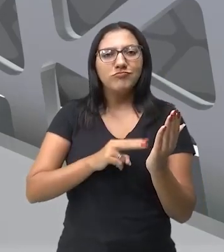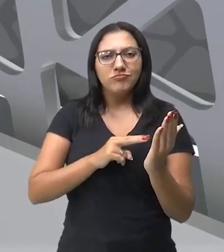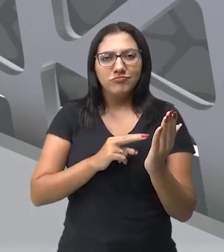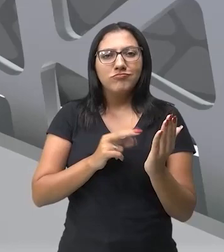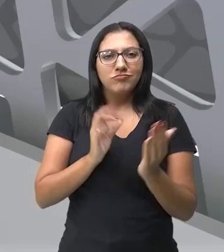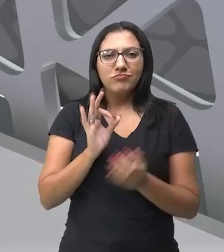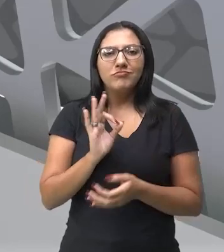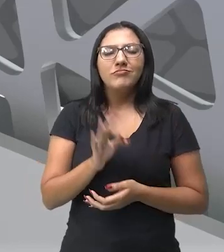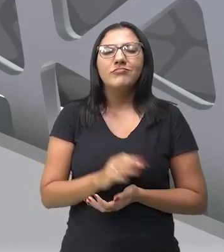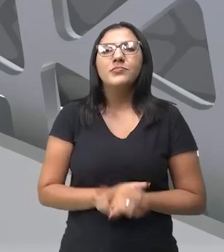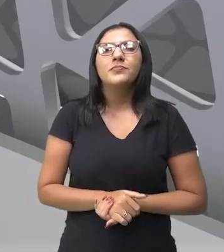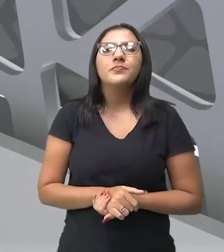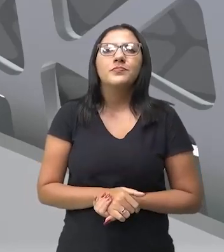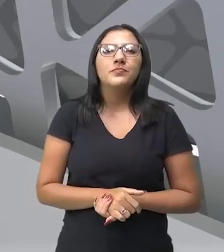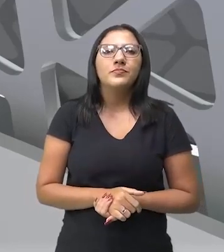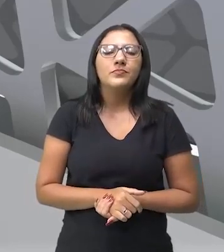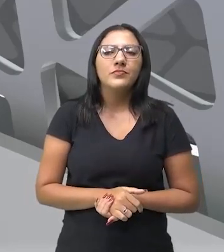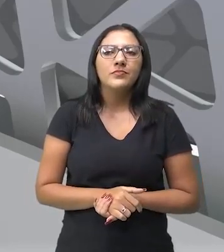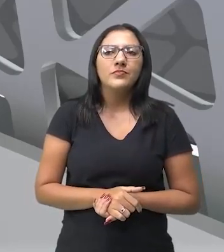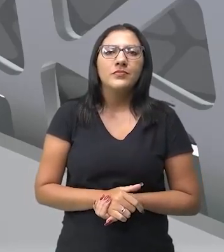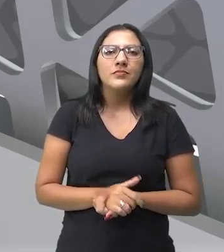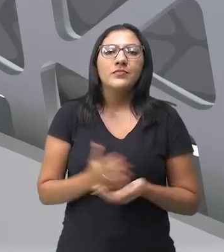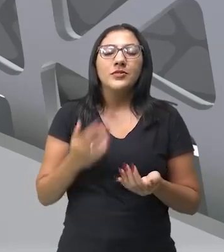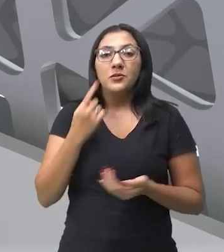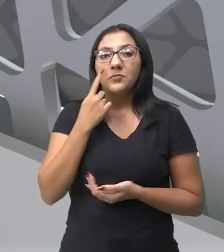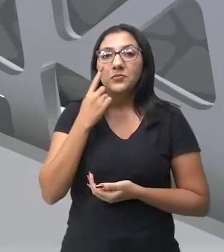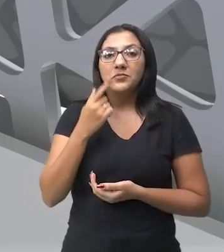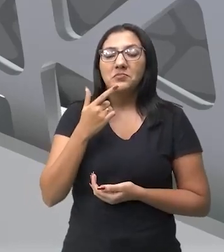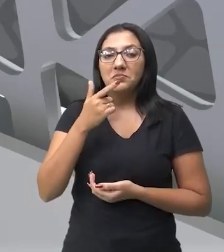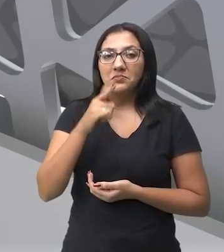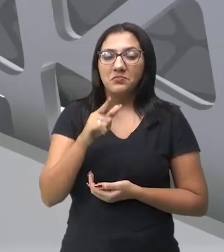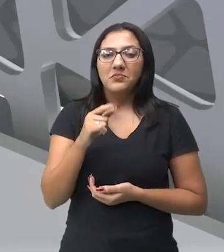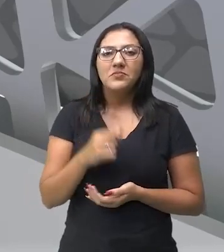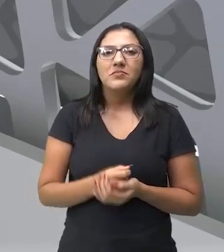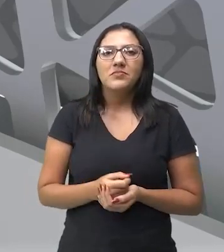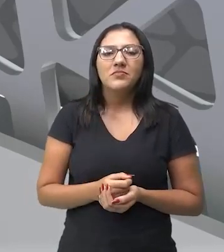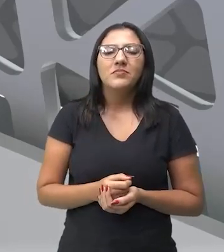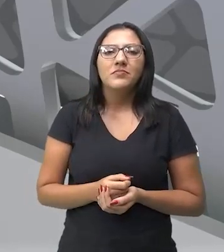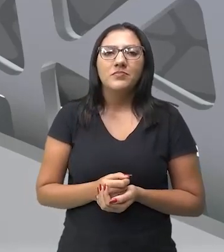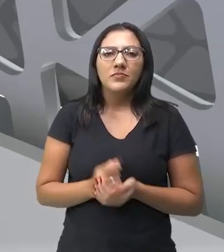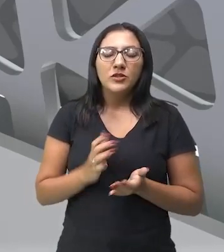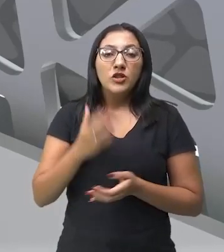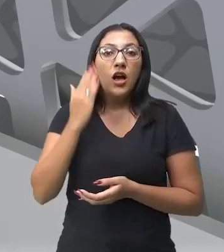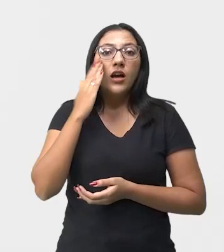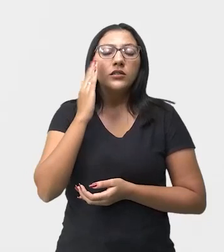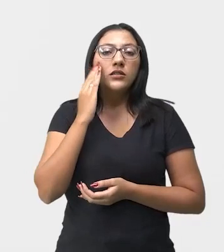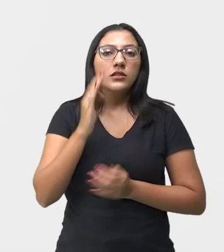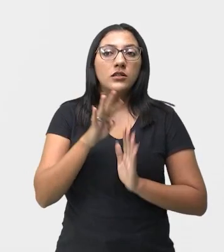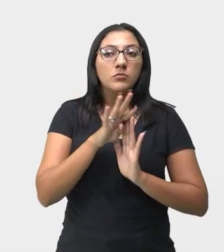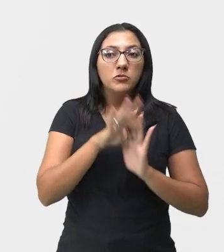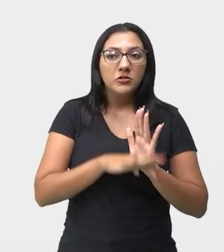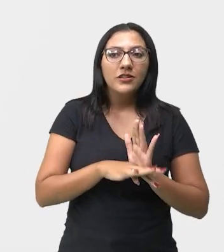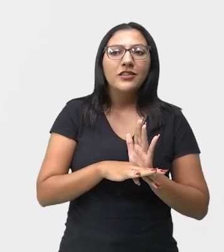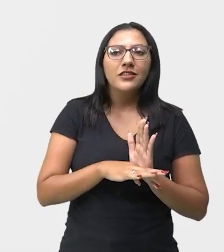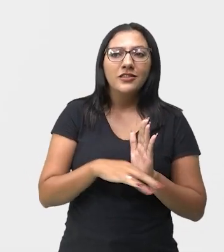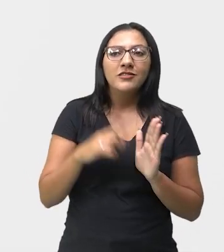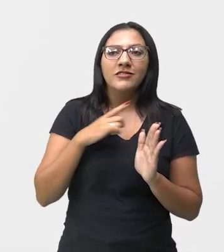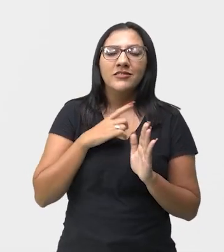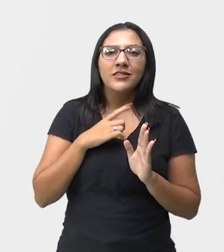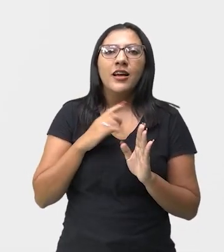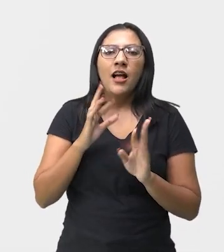está somente em partes, agora a gente vai mostrar para vocês algumas das características que configuram um infográfico para nós. Então olhem